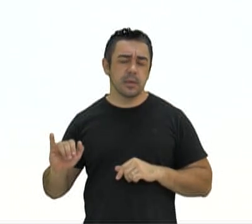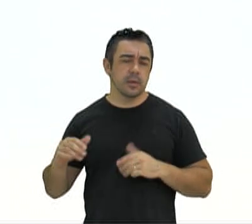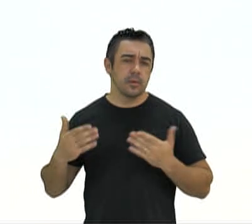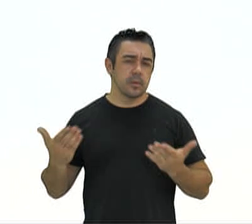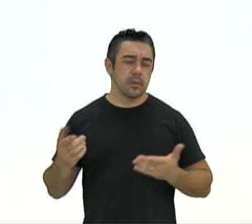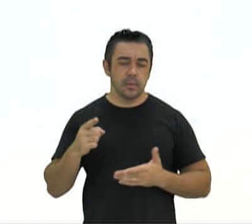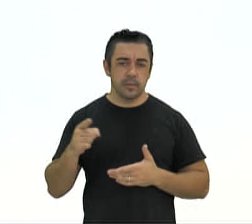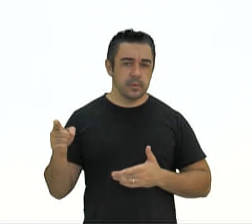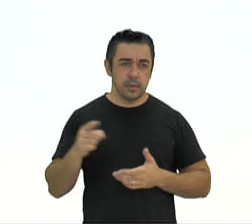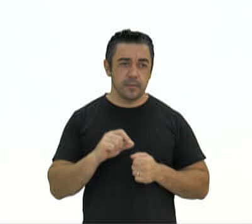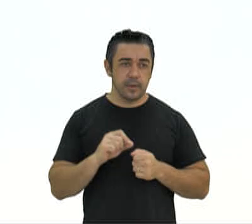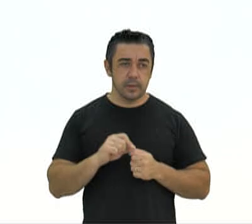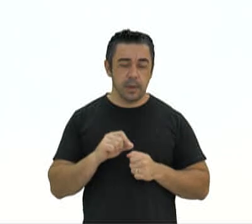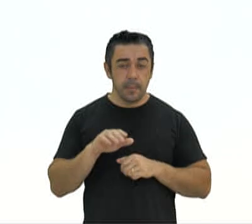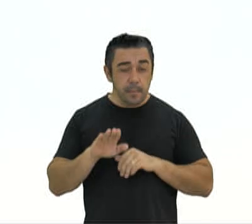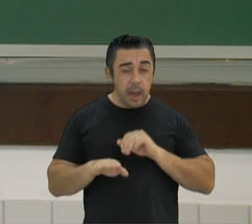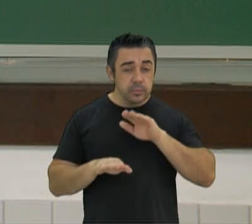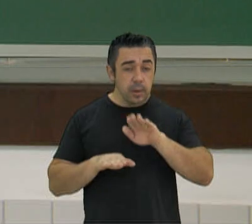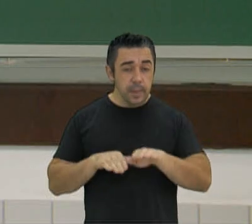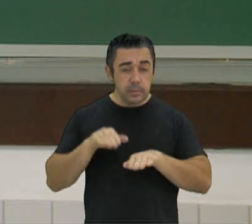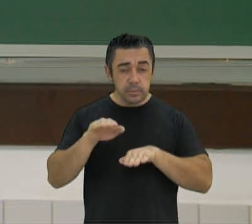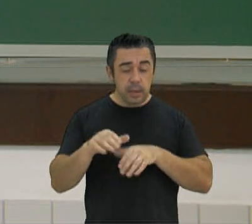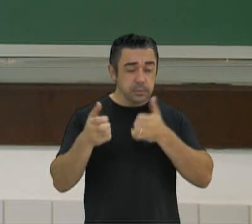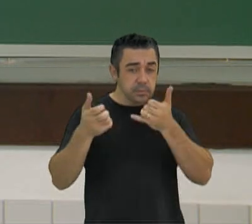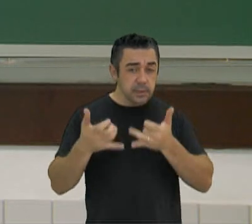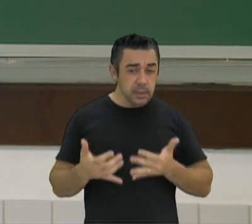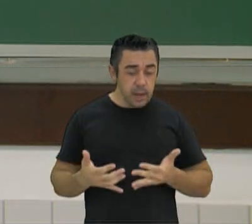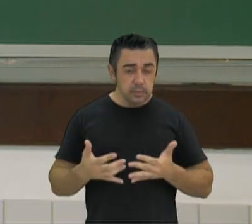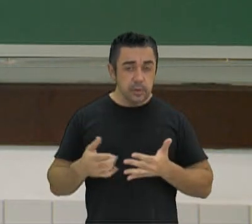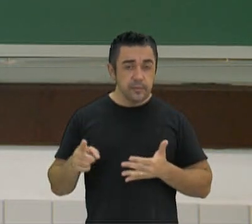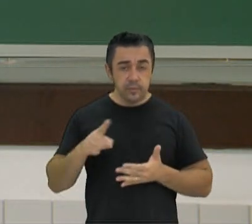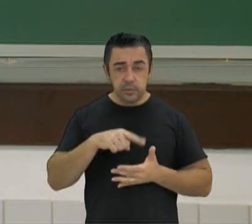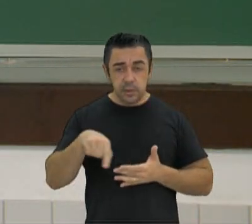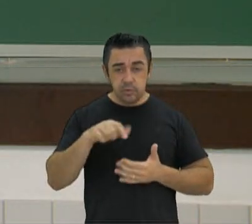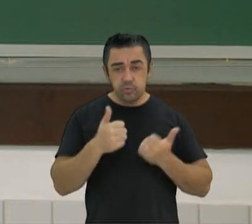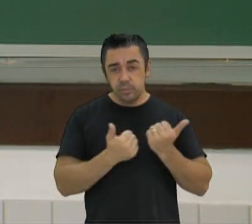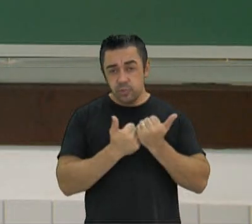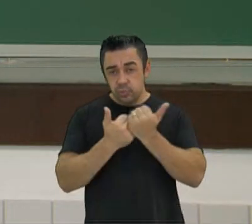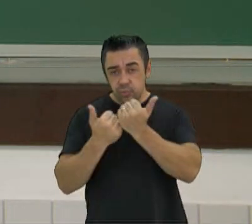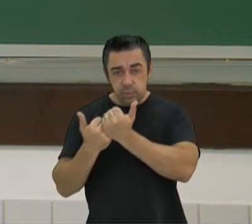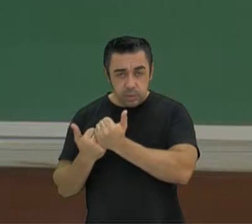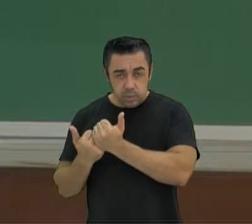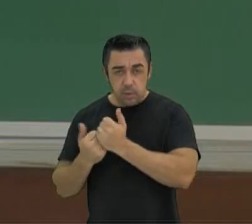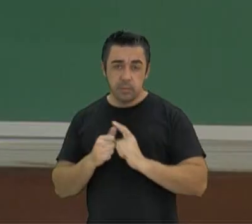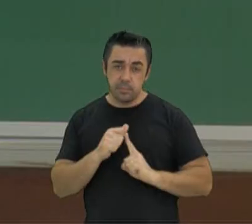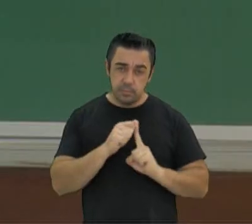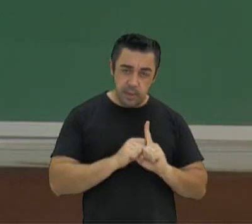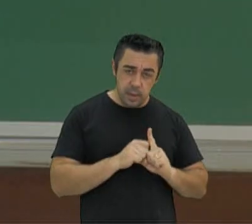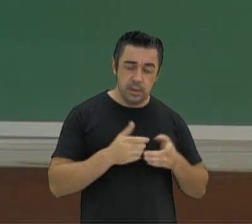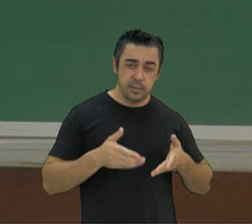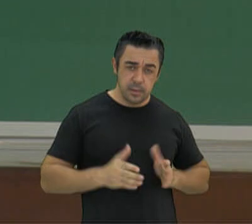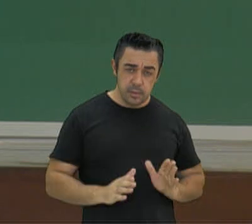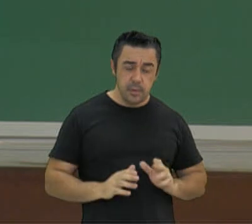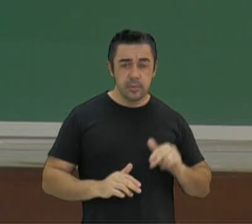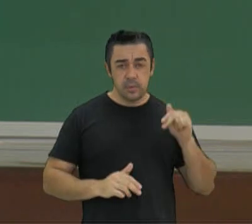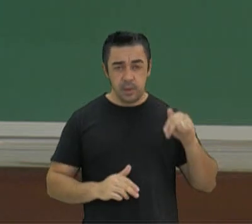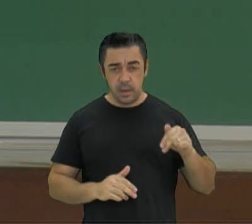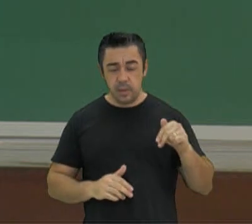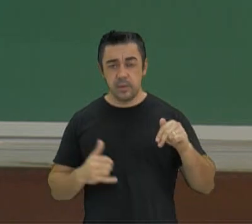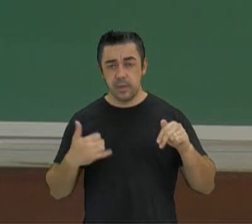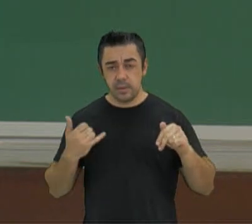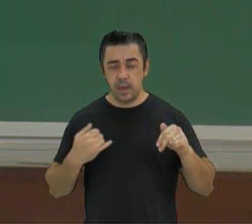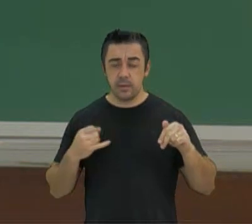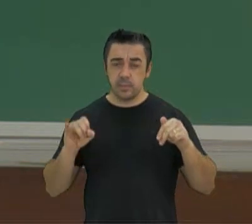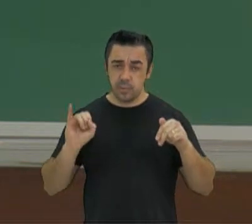fazer? Vocês vão seguir os passos explicados aqui, substituindo lá o mês de nascimento por N e a idade por